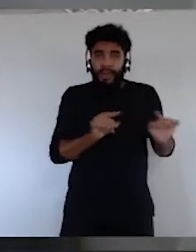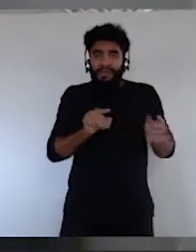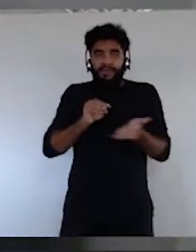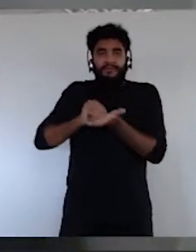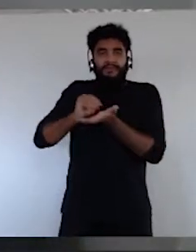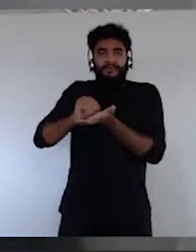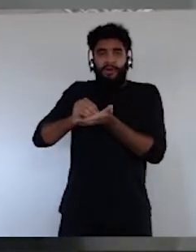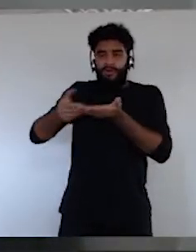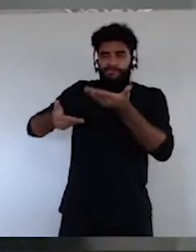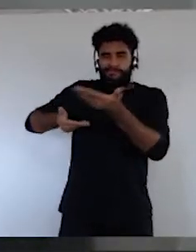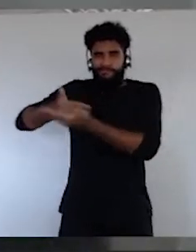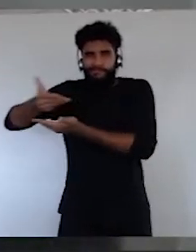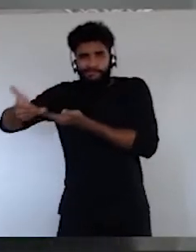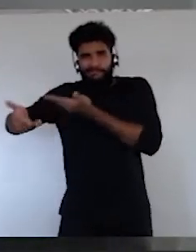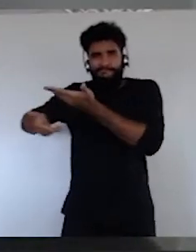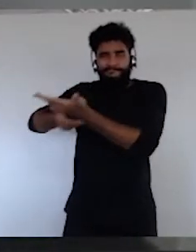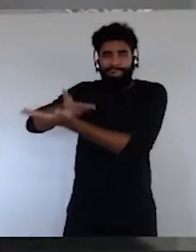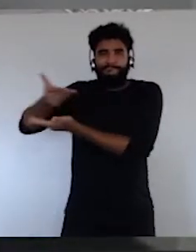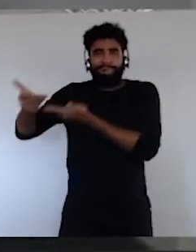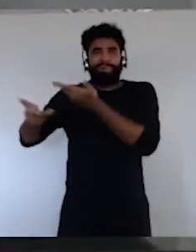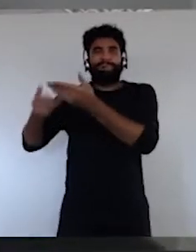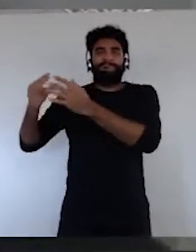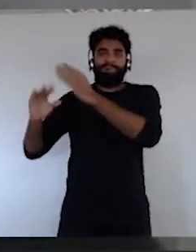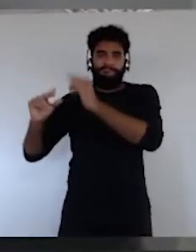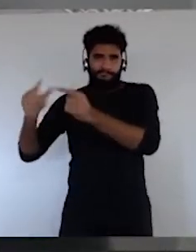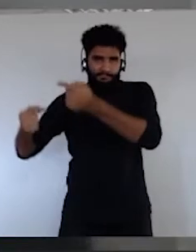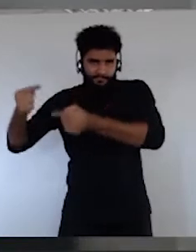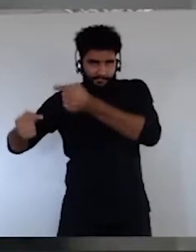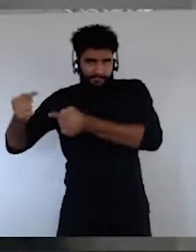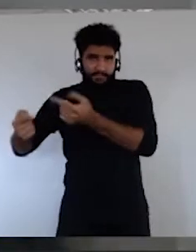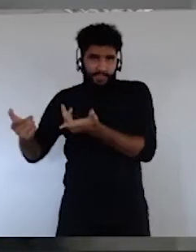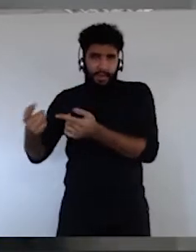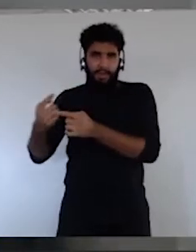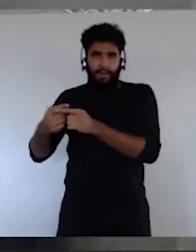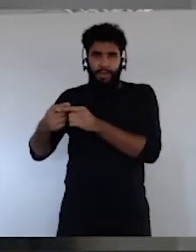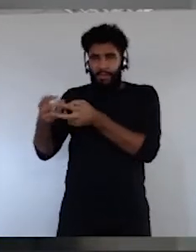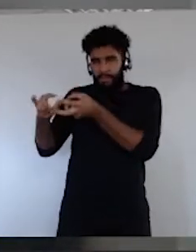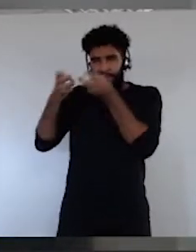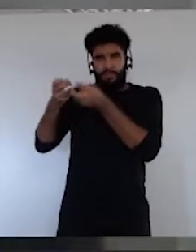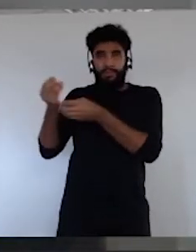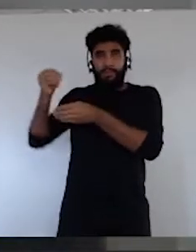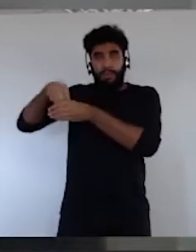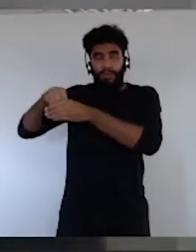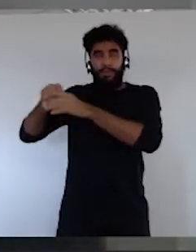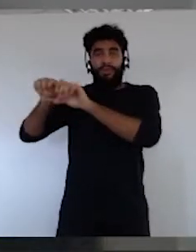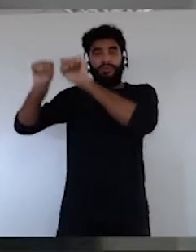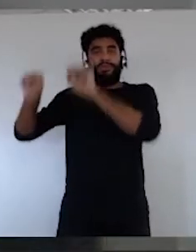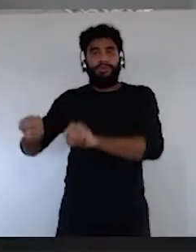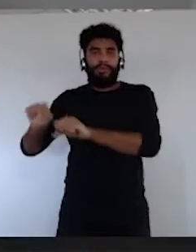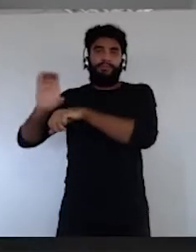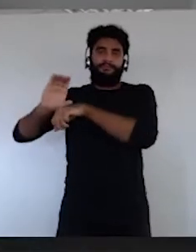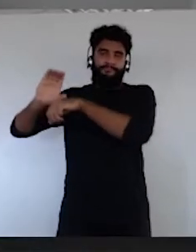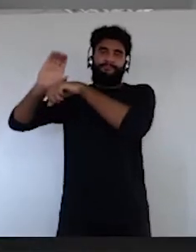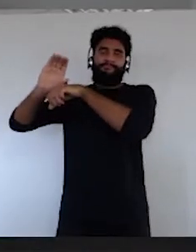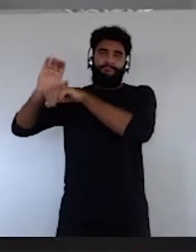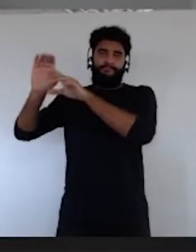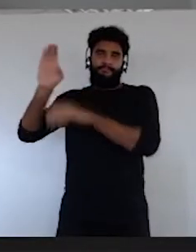Celso, enfim, têm alguma observação nesse aspecto. Bom, em primeiro lugar, quero agradecer